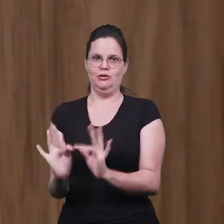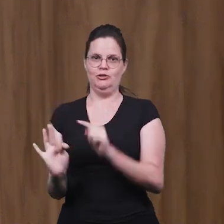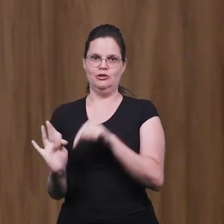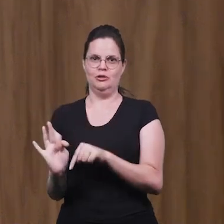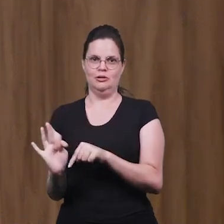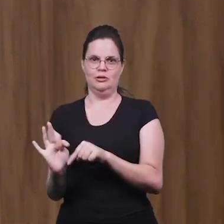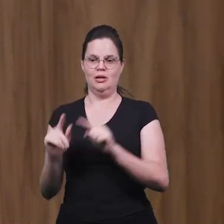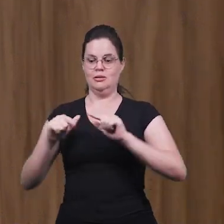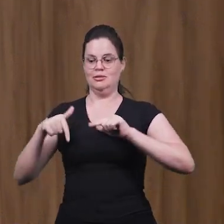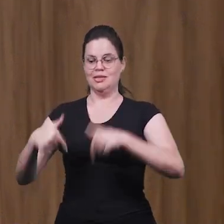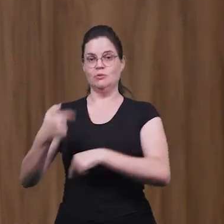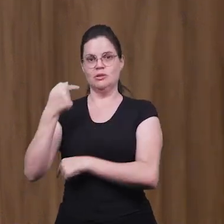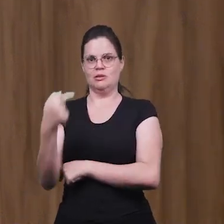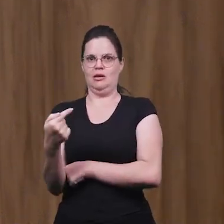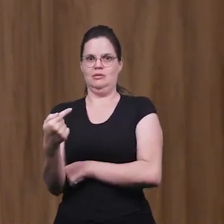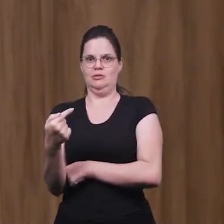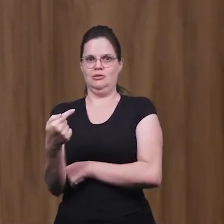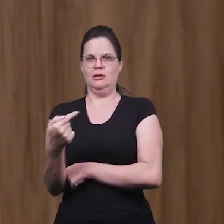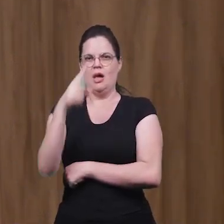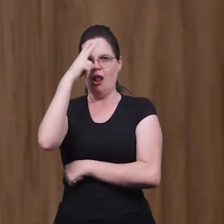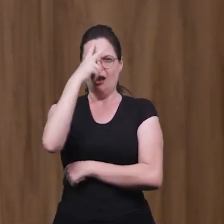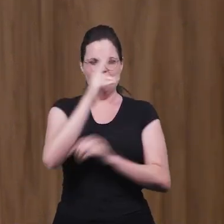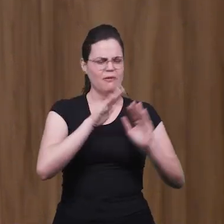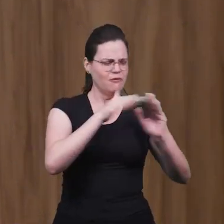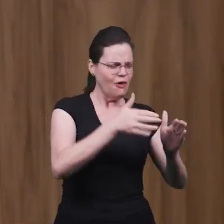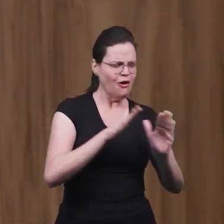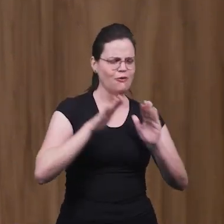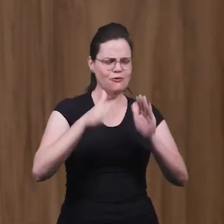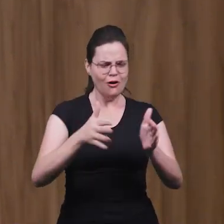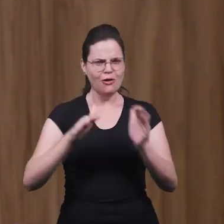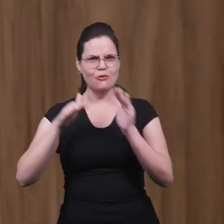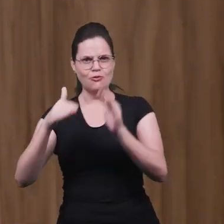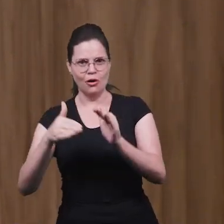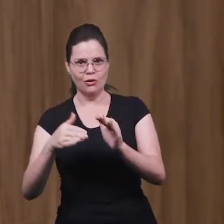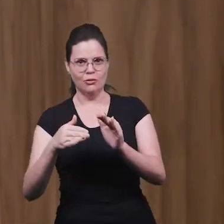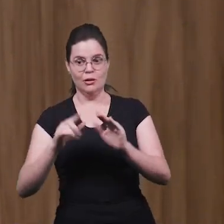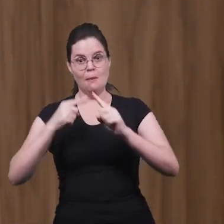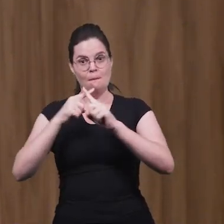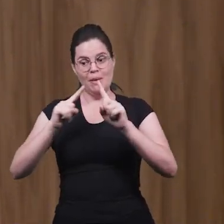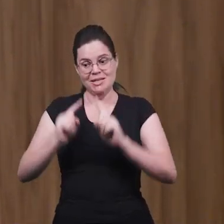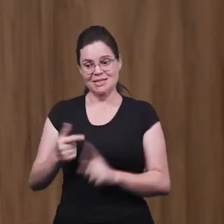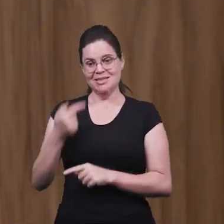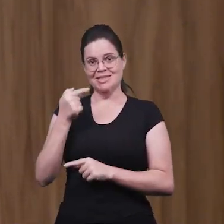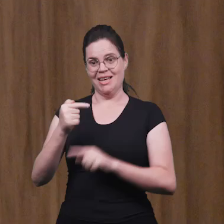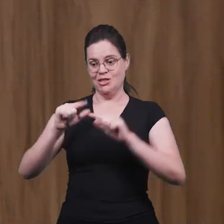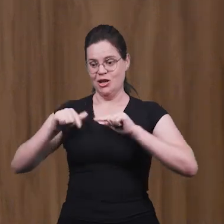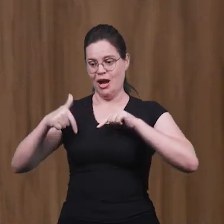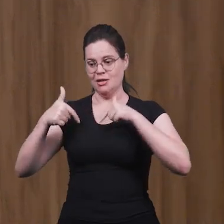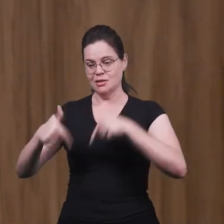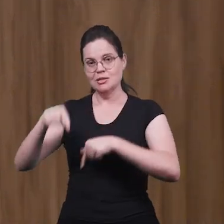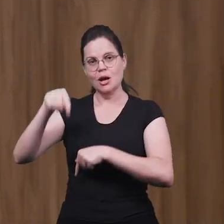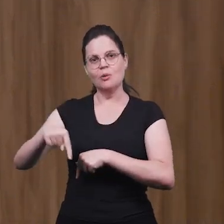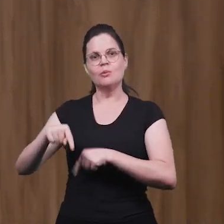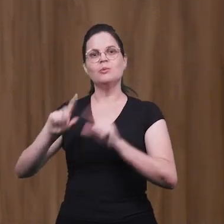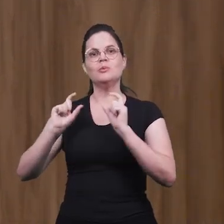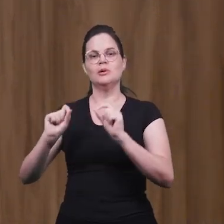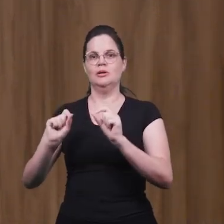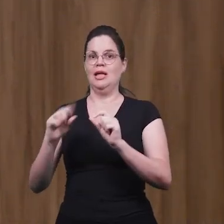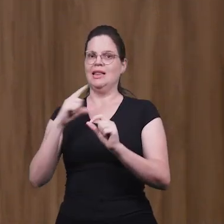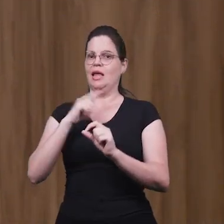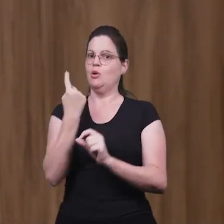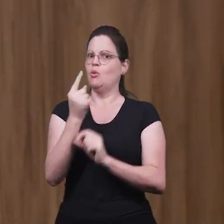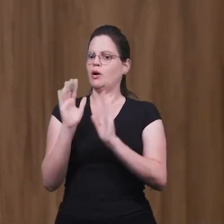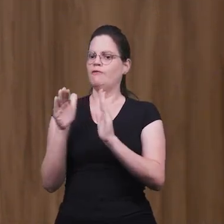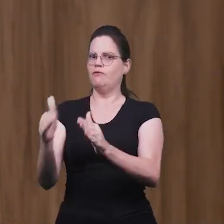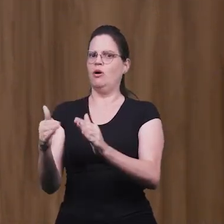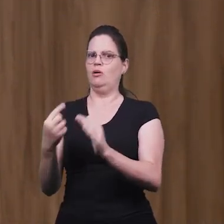Santo numa só igreja, que é a igreja de Tiatira. Quando nós falamos das 7 operações do Espírito Santo, nós nos referimos